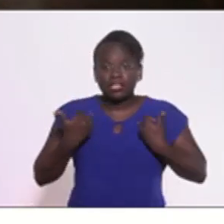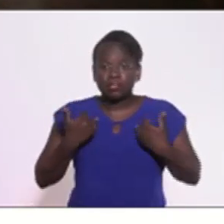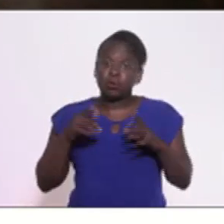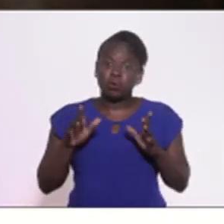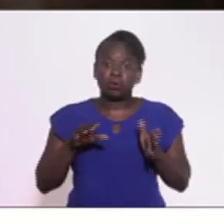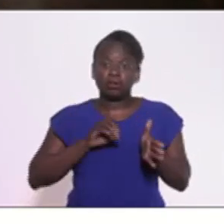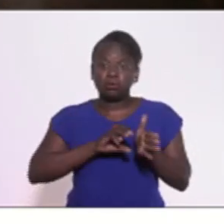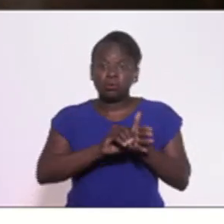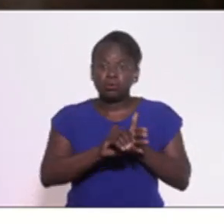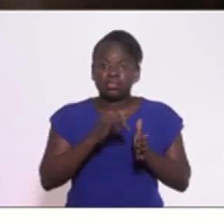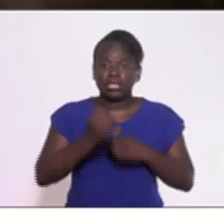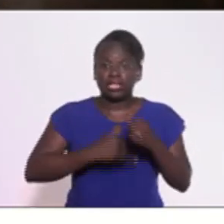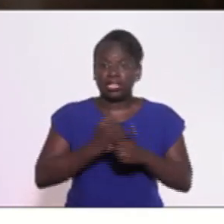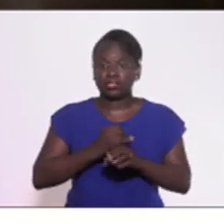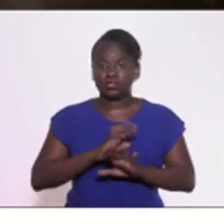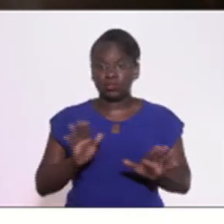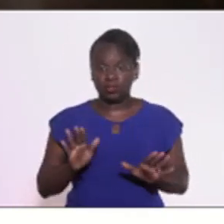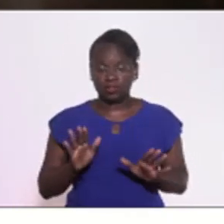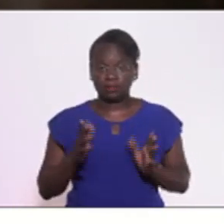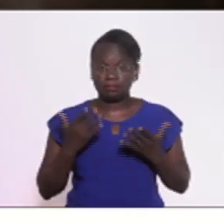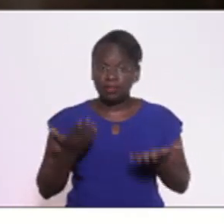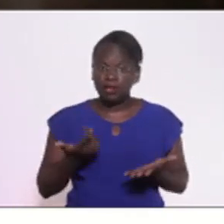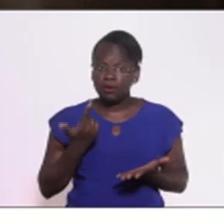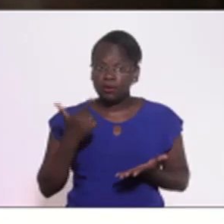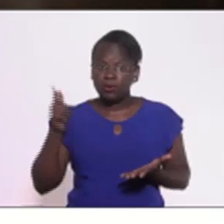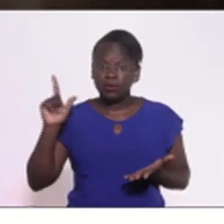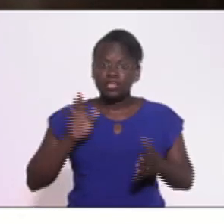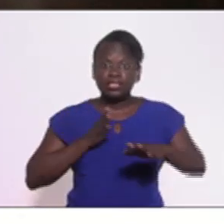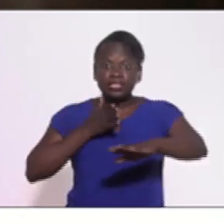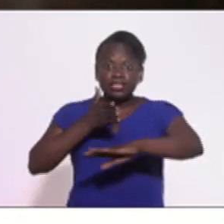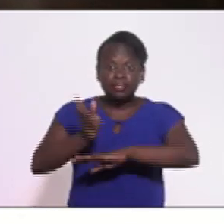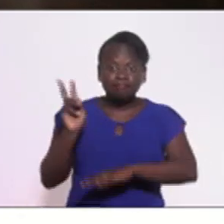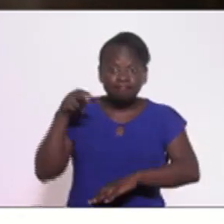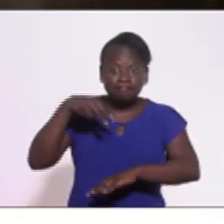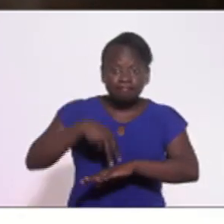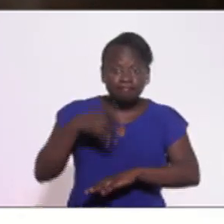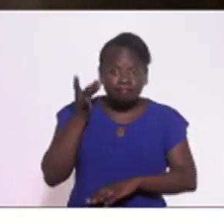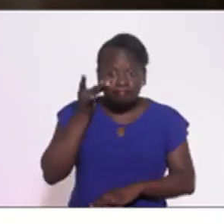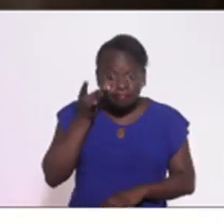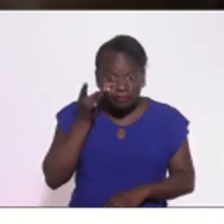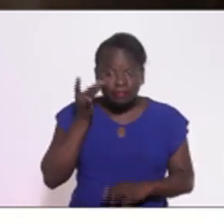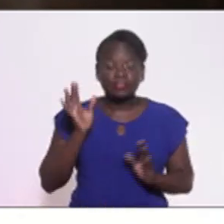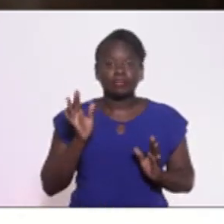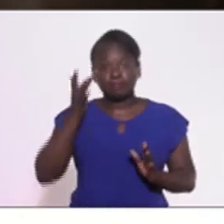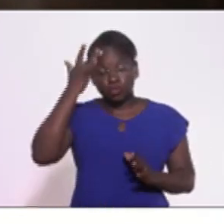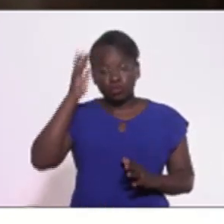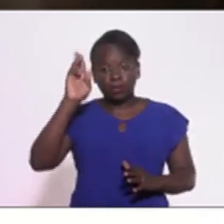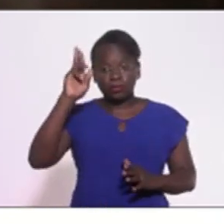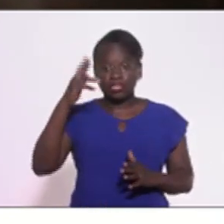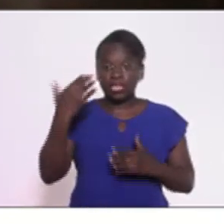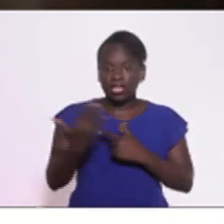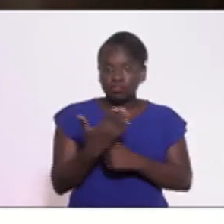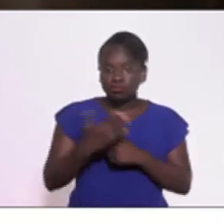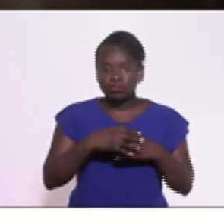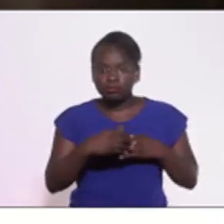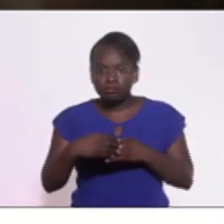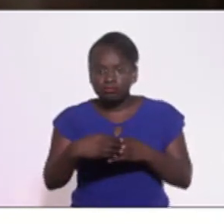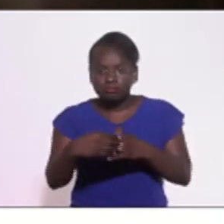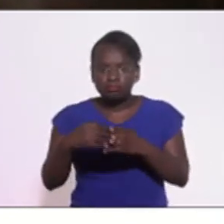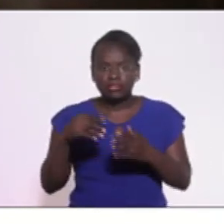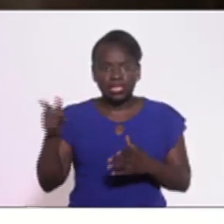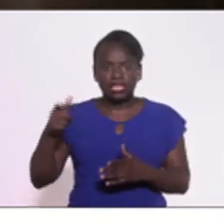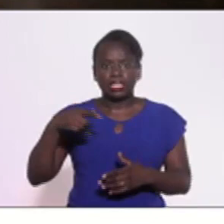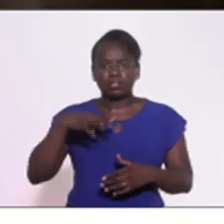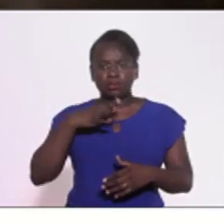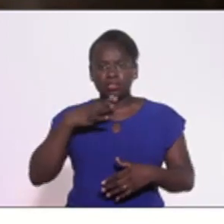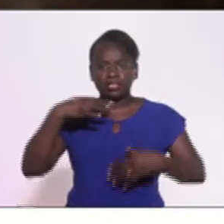Google, outra coisa é você ir no lugar, né, com um guia turístico, com uma pessoa